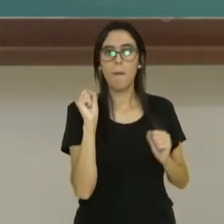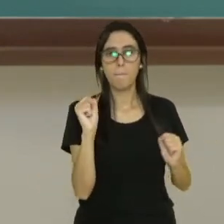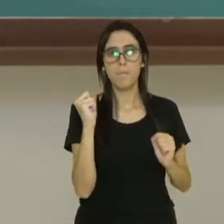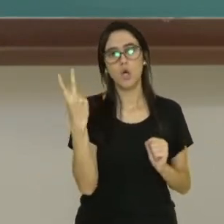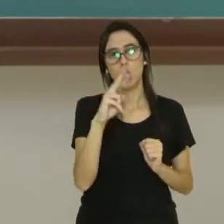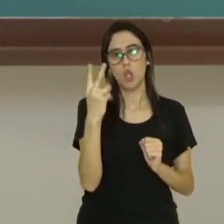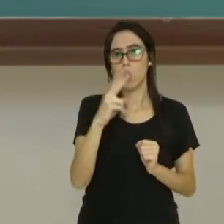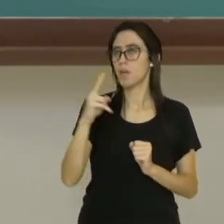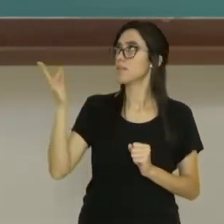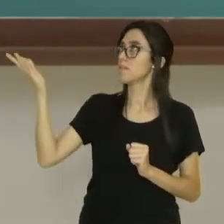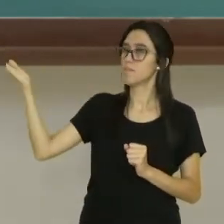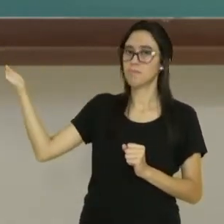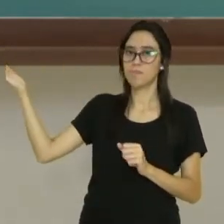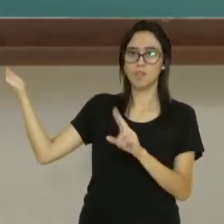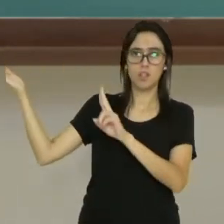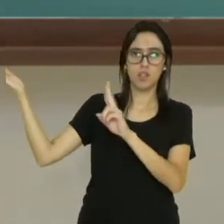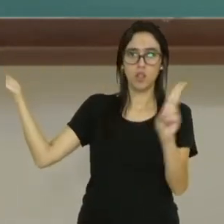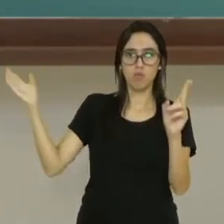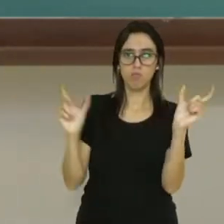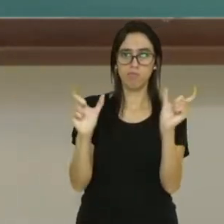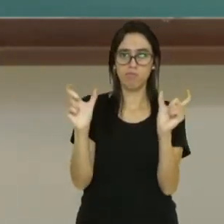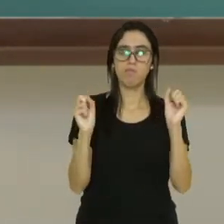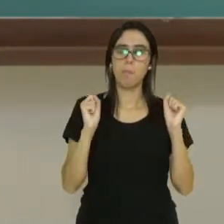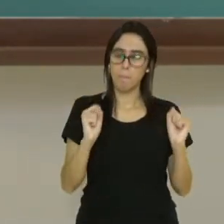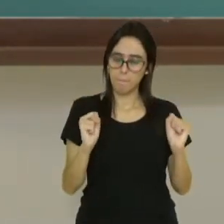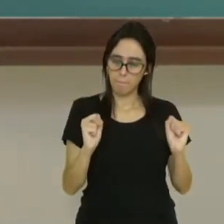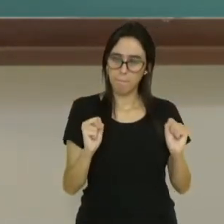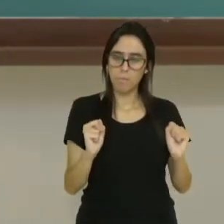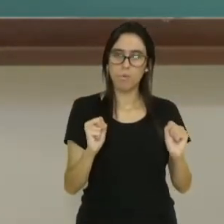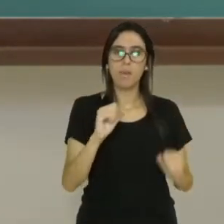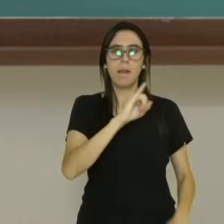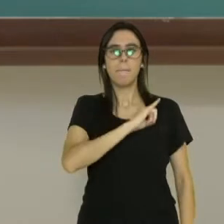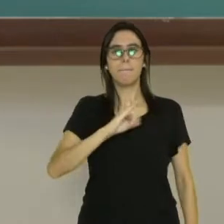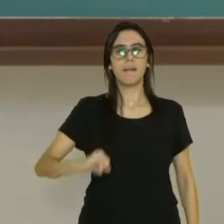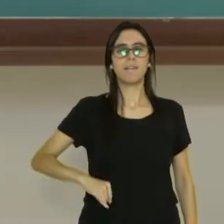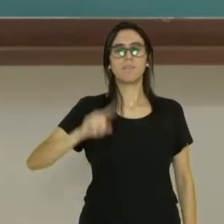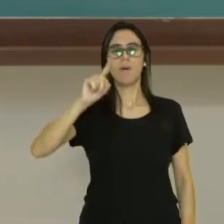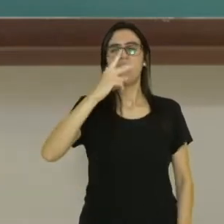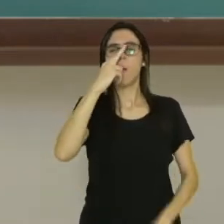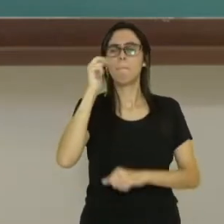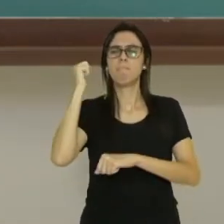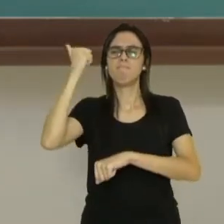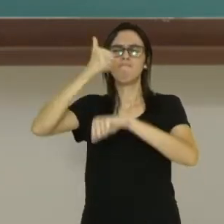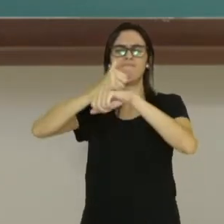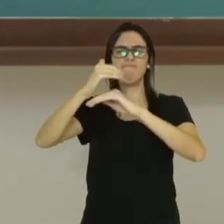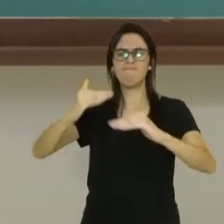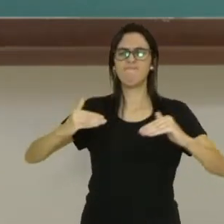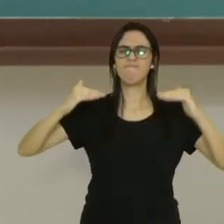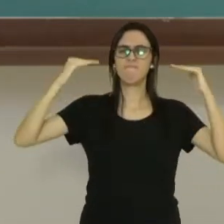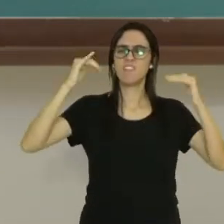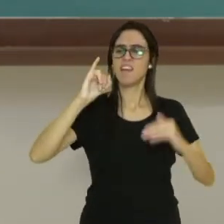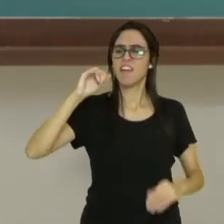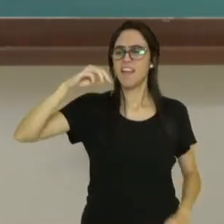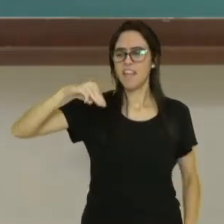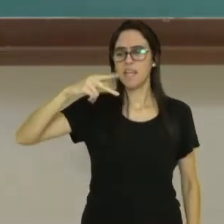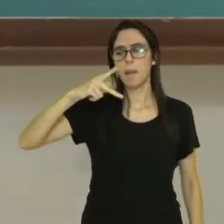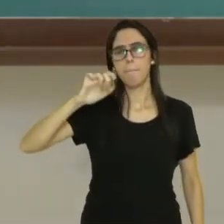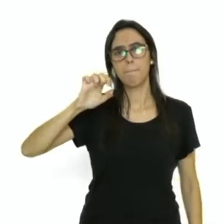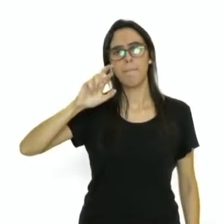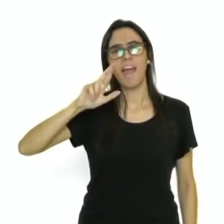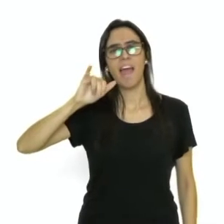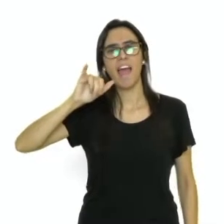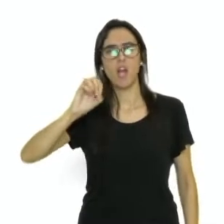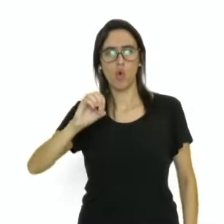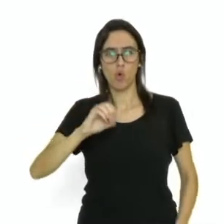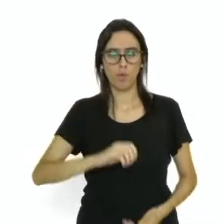neocolonização. Imperialismo porque eles aplicaram uma atitude de império, eles queriam dominar essas nações.